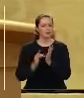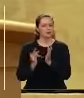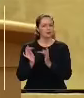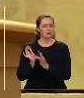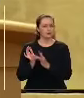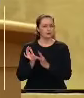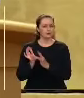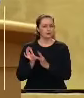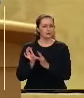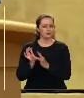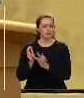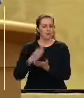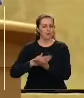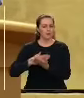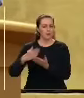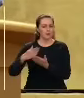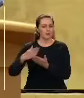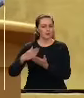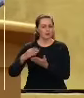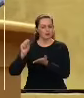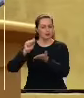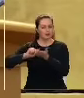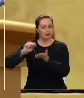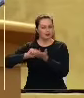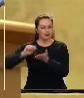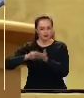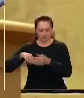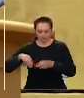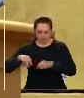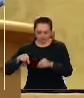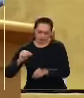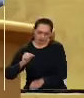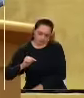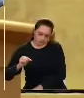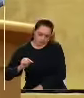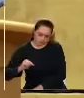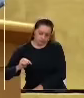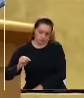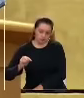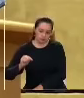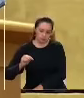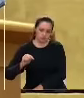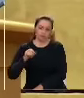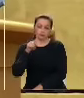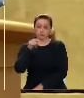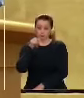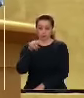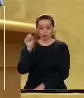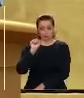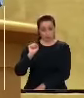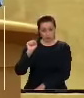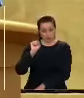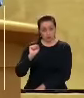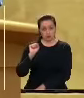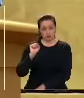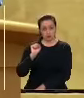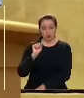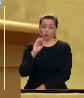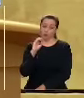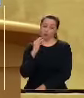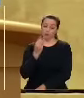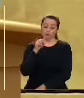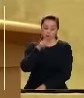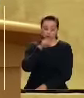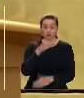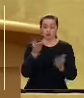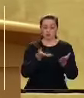solteiro, para o seu futuro relacionamento, que se prepara para um relacionamento, ou você como eu e a Rosana, que